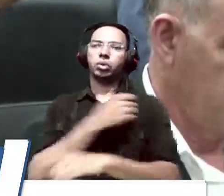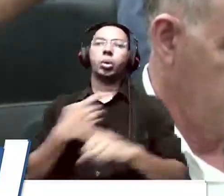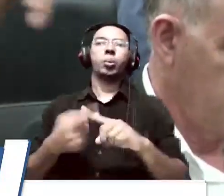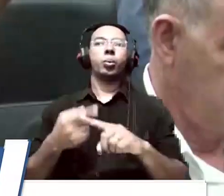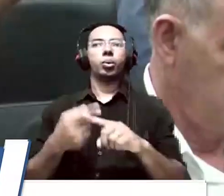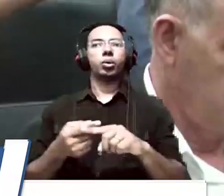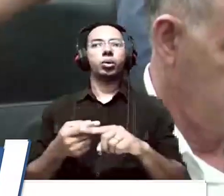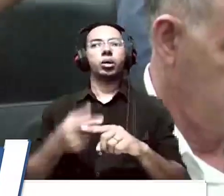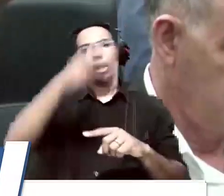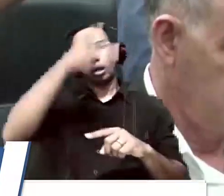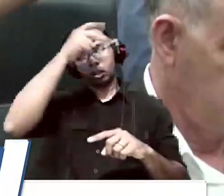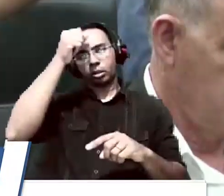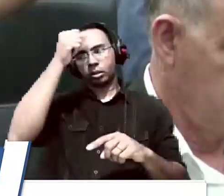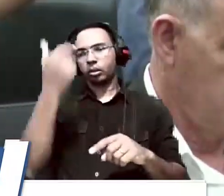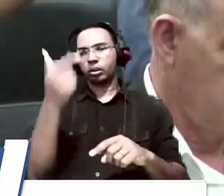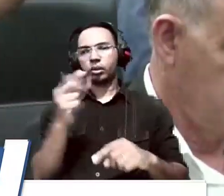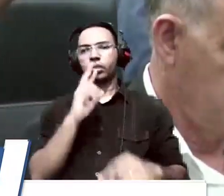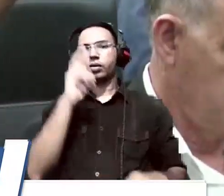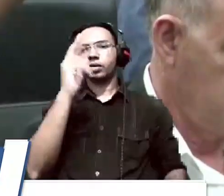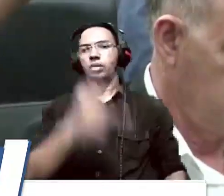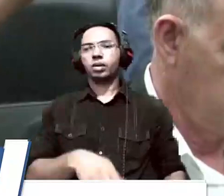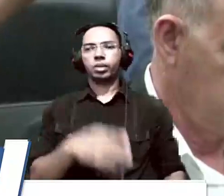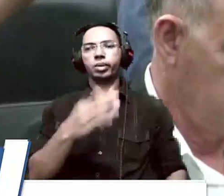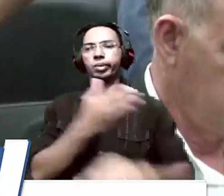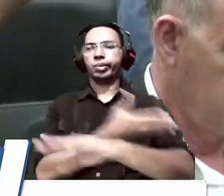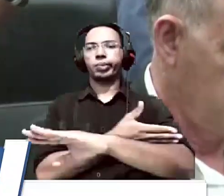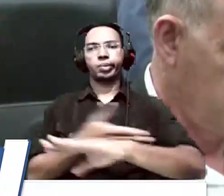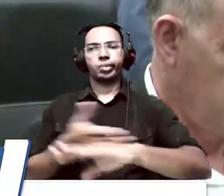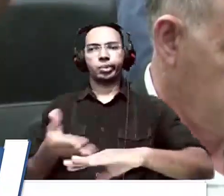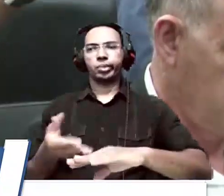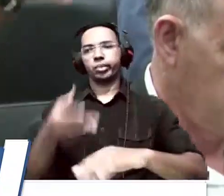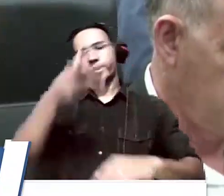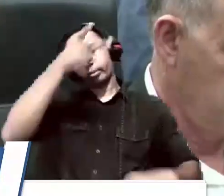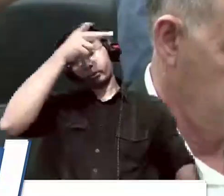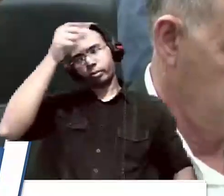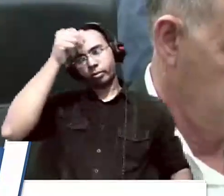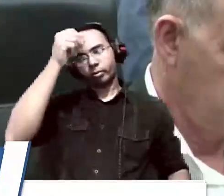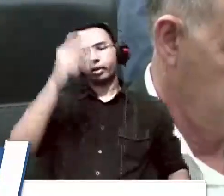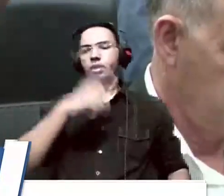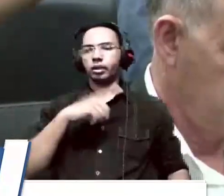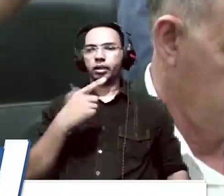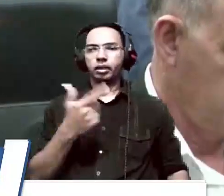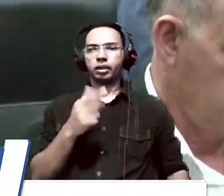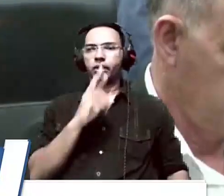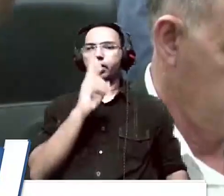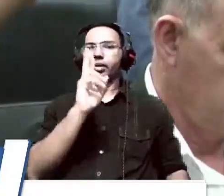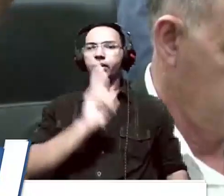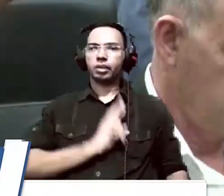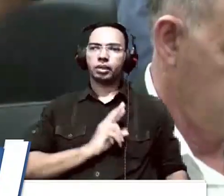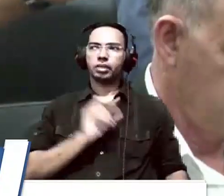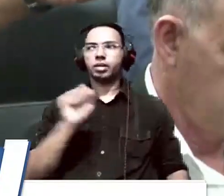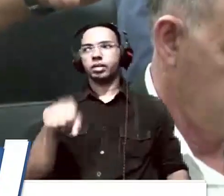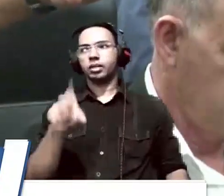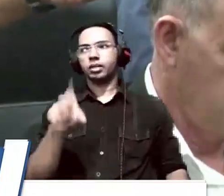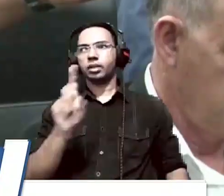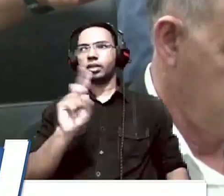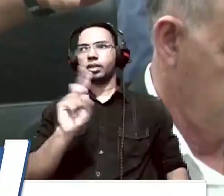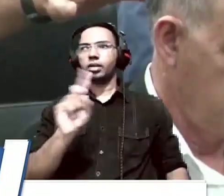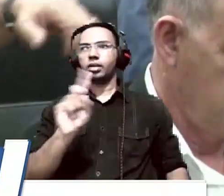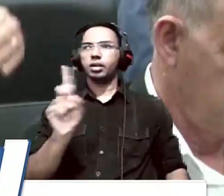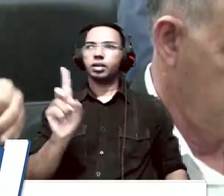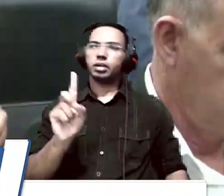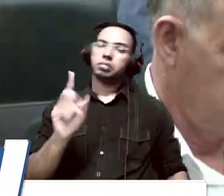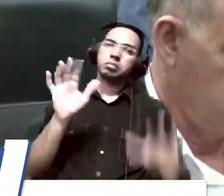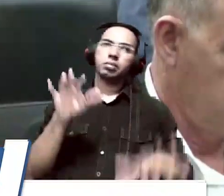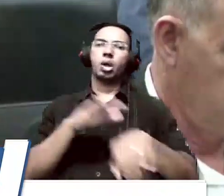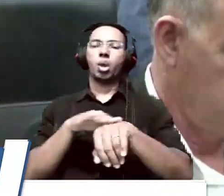não dar resposta, que é um costume que o nosso prefeito tem de não responder, sim, não, talvez, pode ser, tal, sentar para conversar,